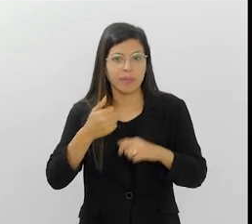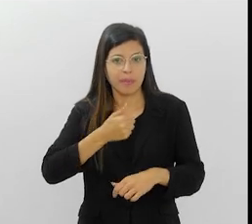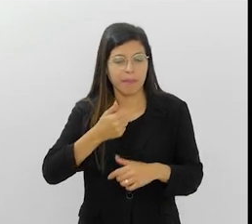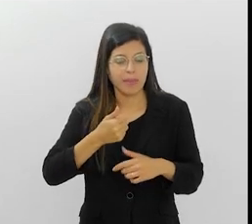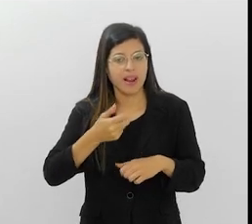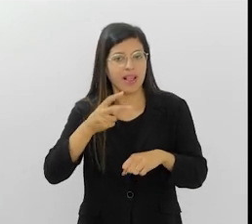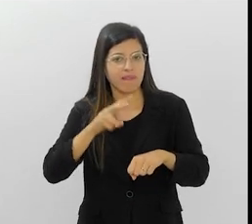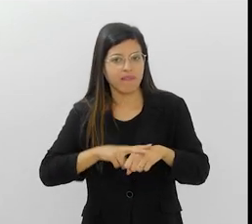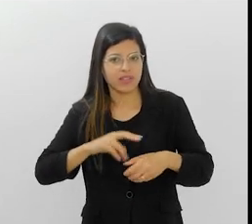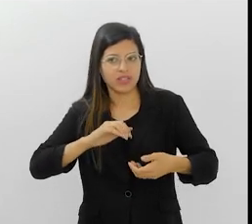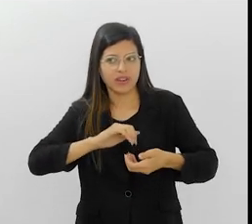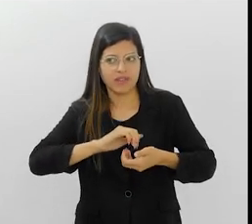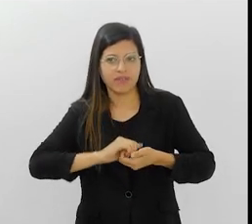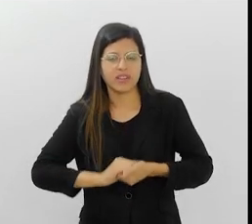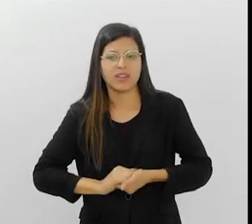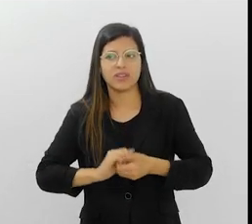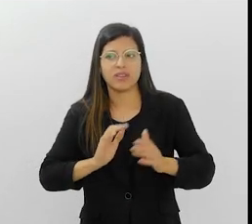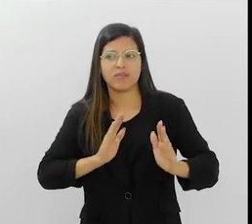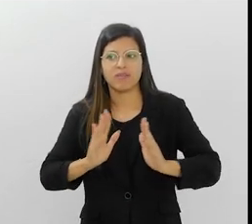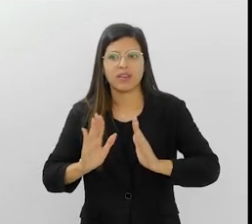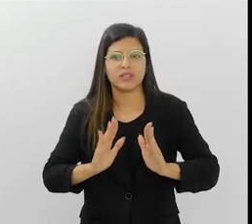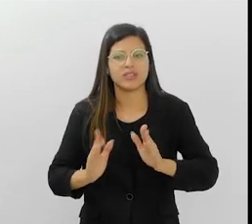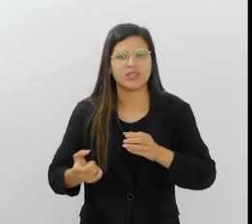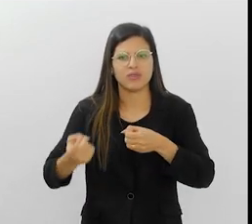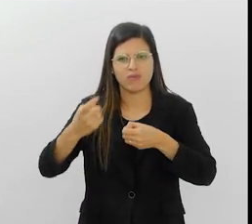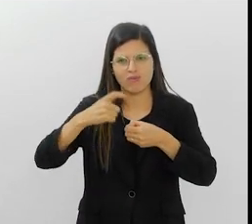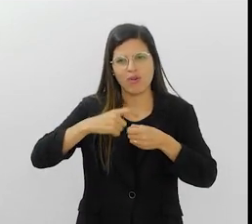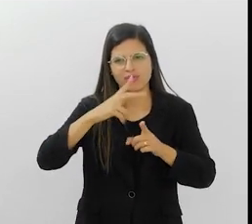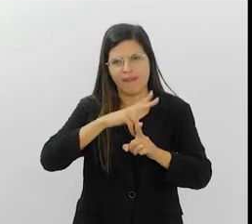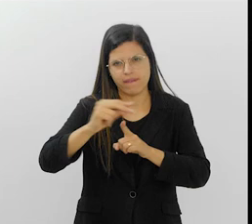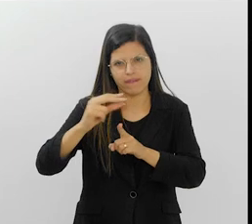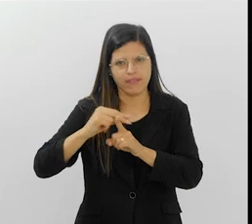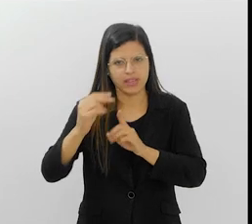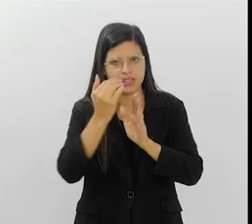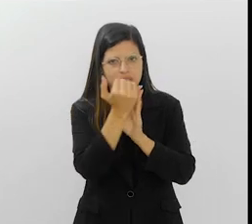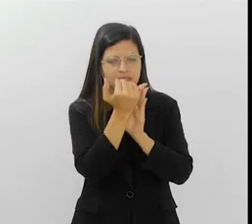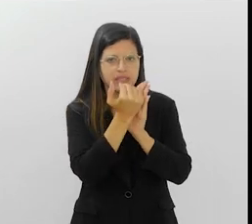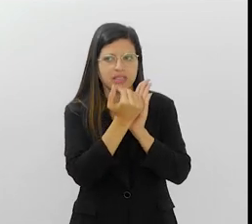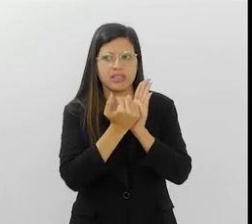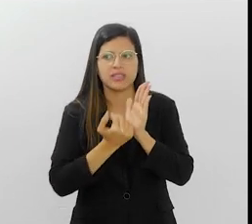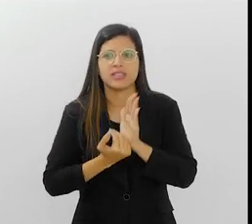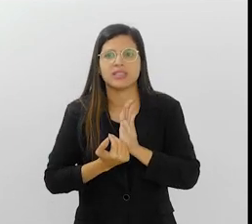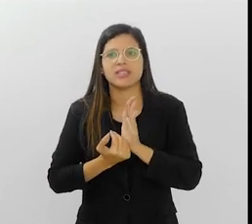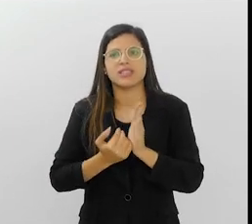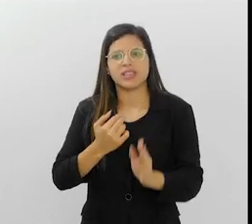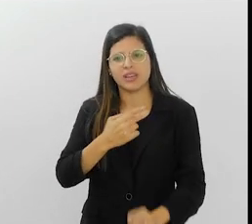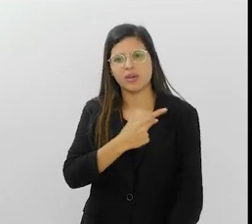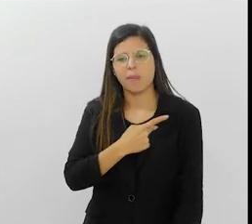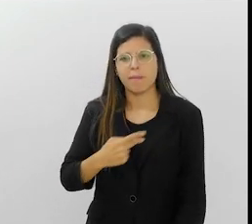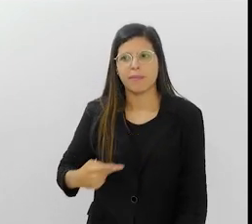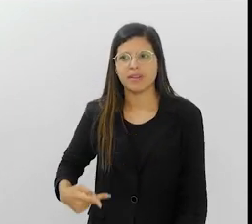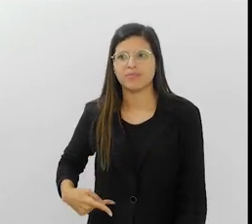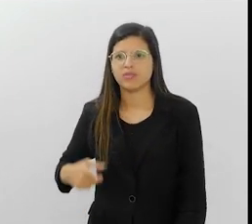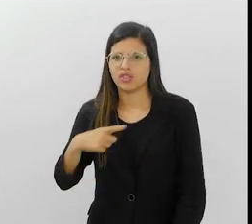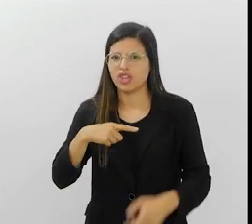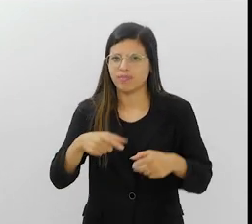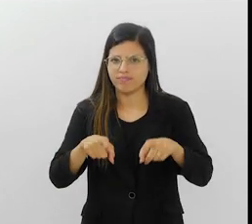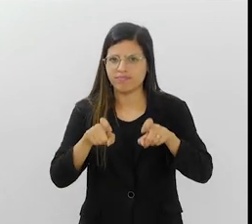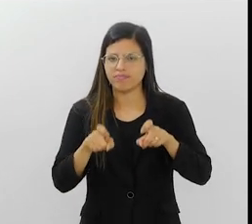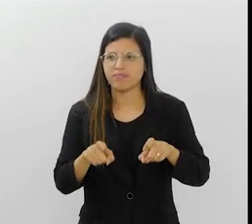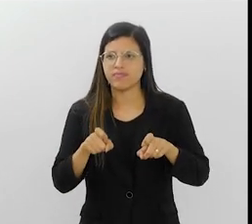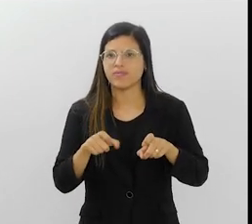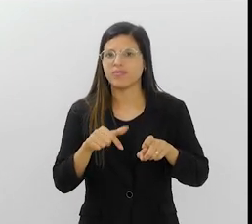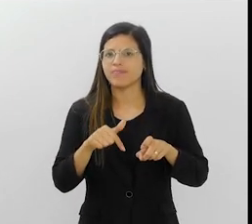que é a primeira vez que a Viradouro... Nessa fase, volta nas campeãs, né? Zé Carlos Manassa era o presidente, né? Tinha assumido a